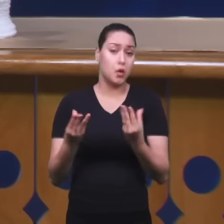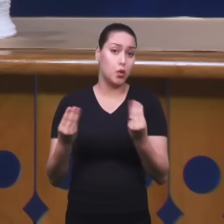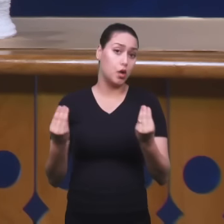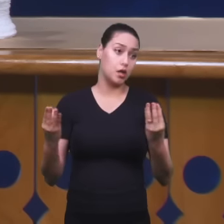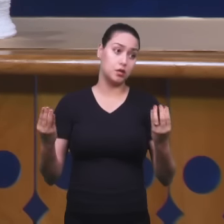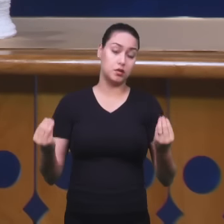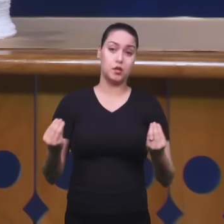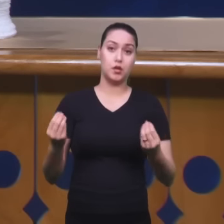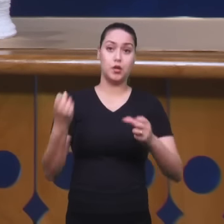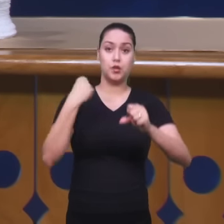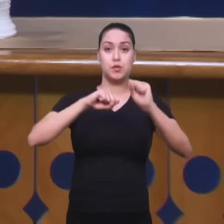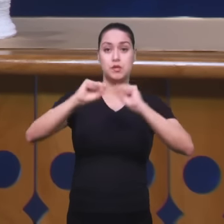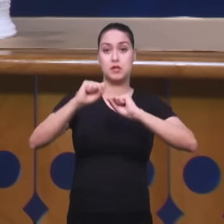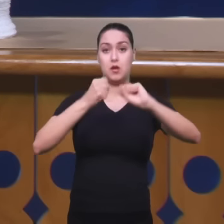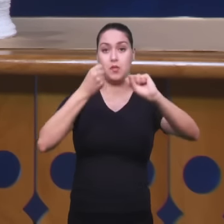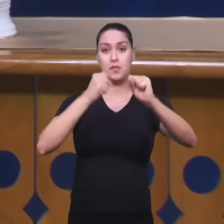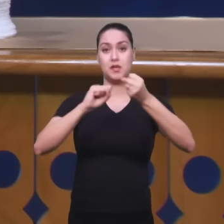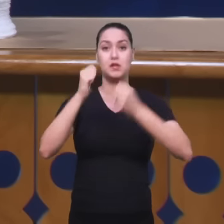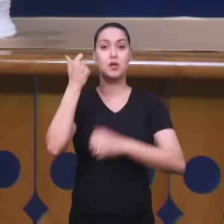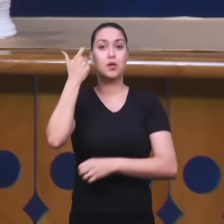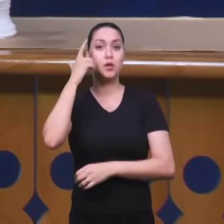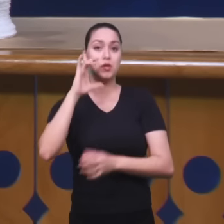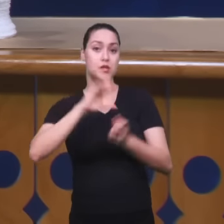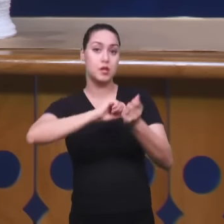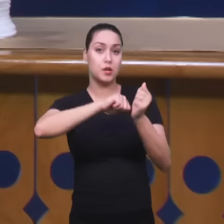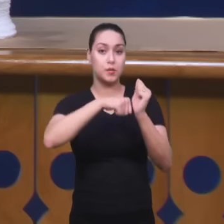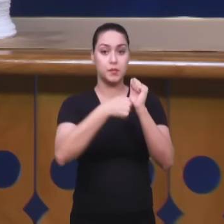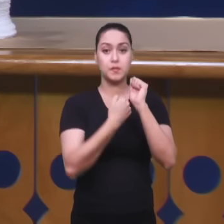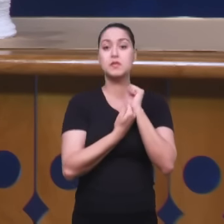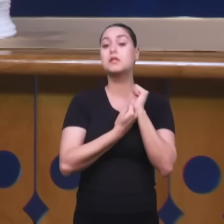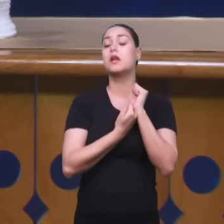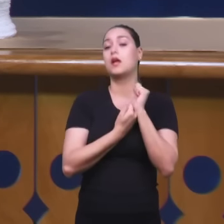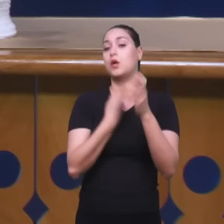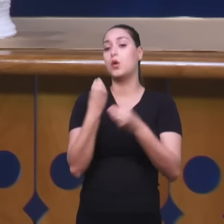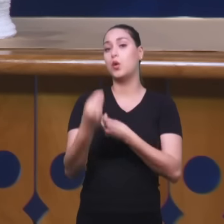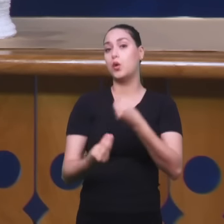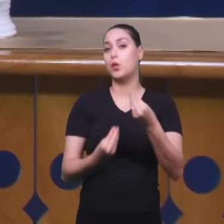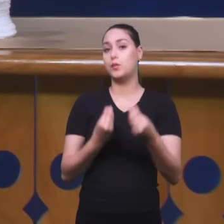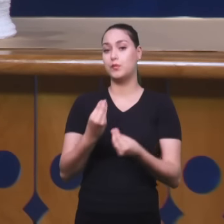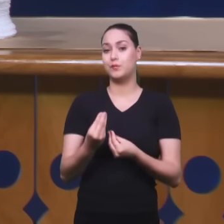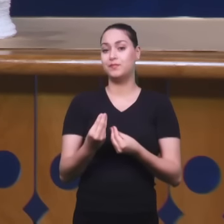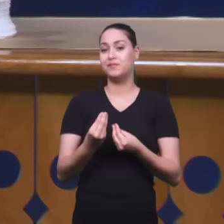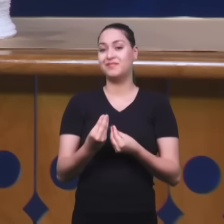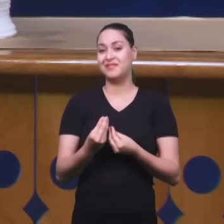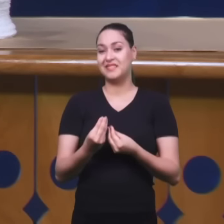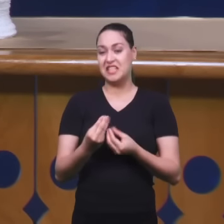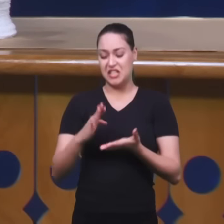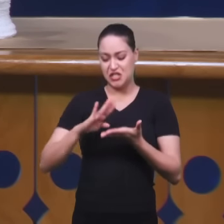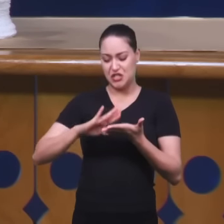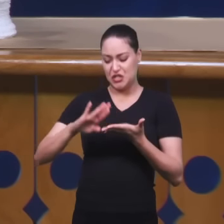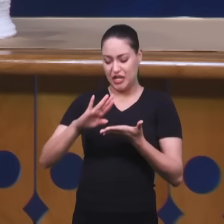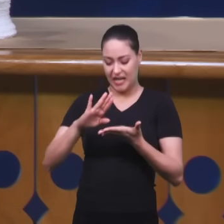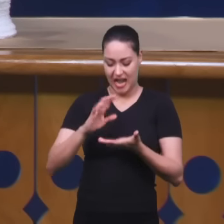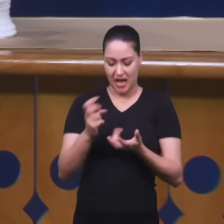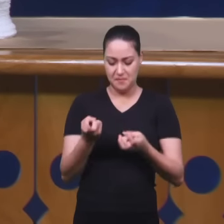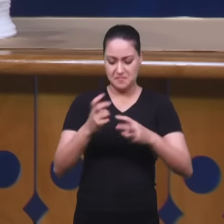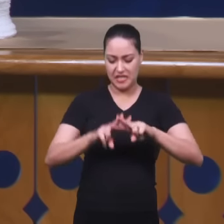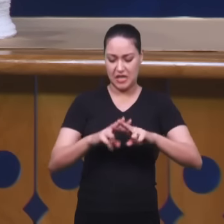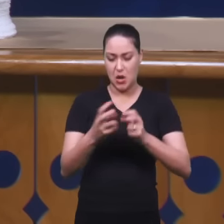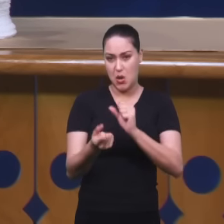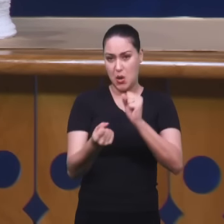Ele alcança Esse mistério Dizendo Tira minha alma Da prisão E assim Eu poderei louvar O teu nome